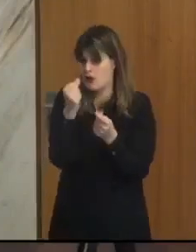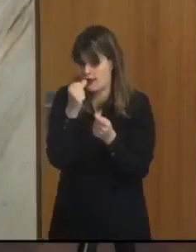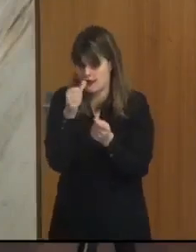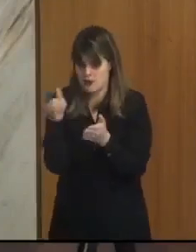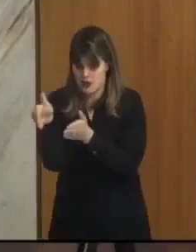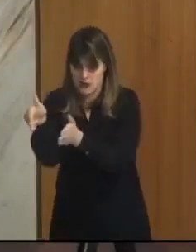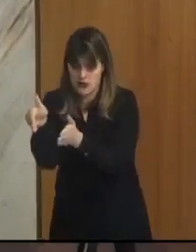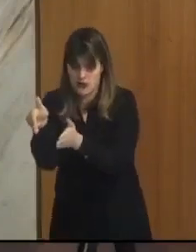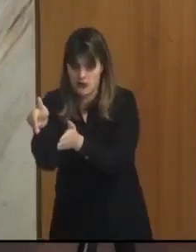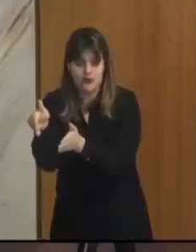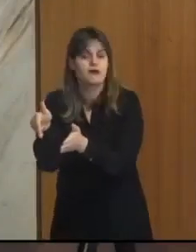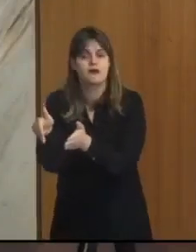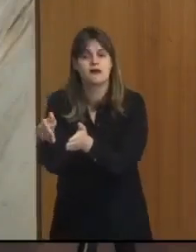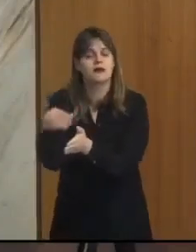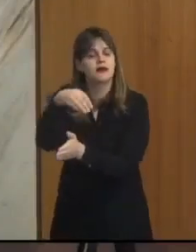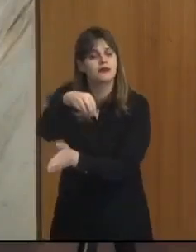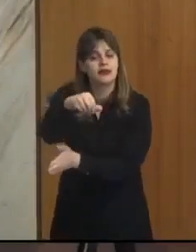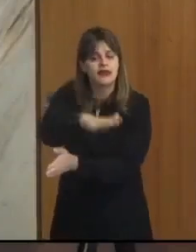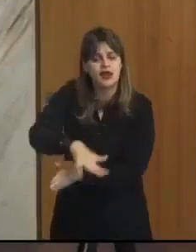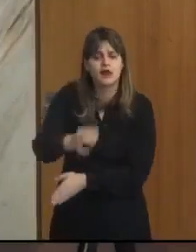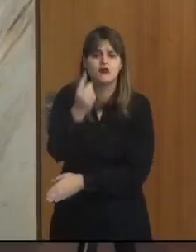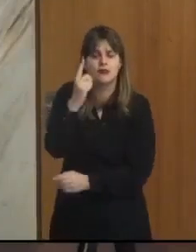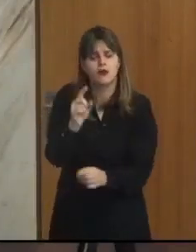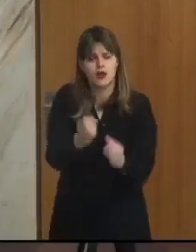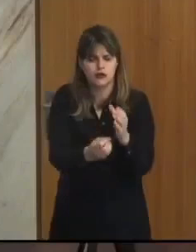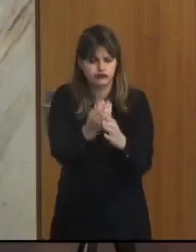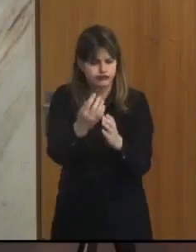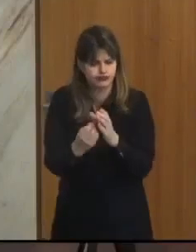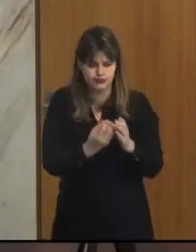e como uma terra fértil.